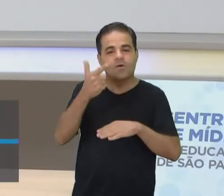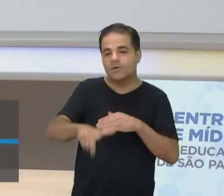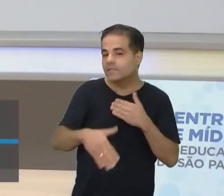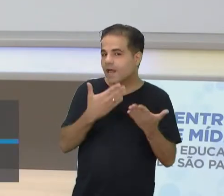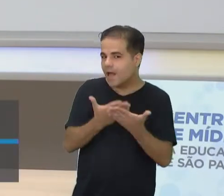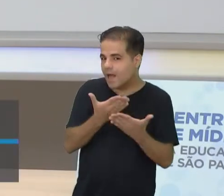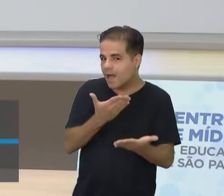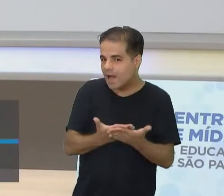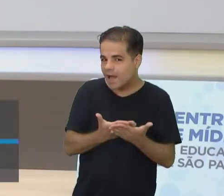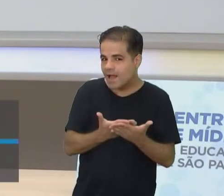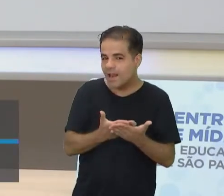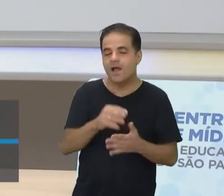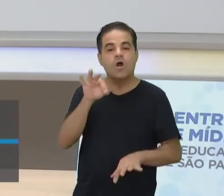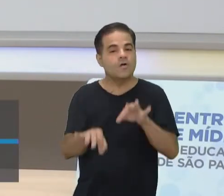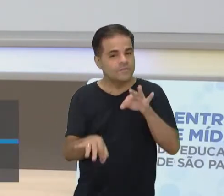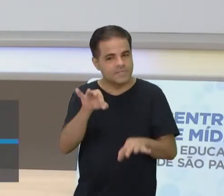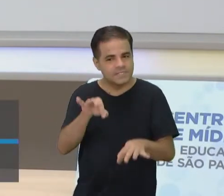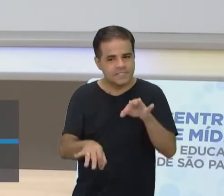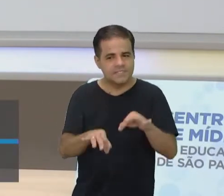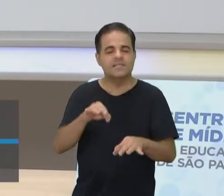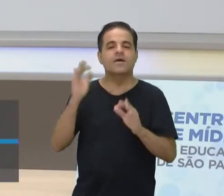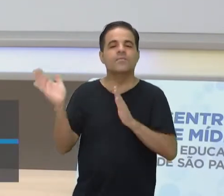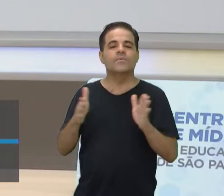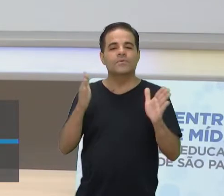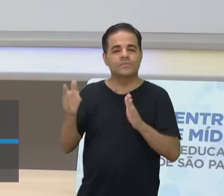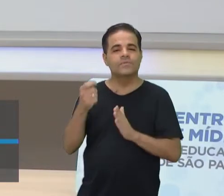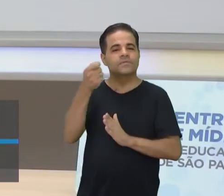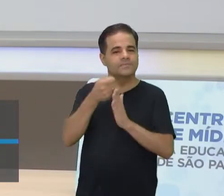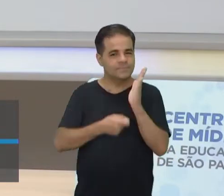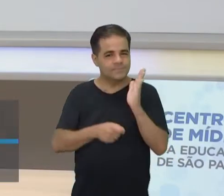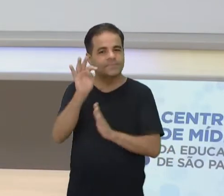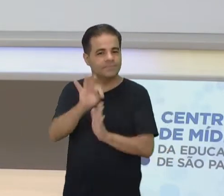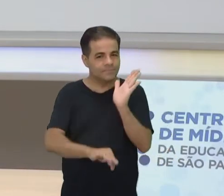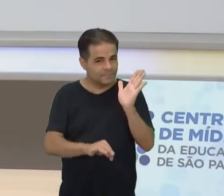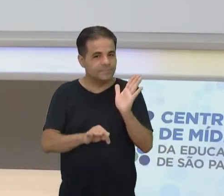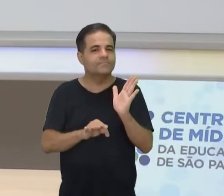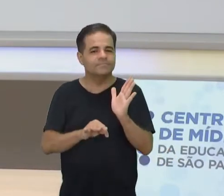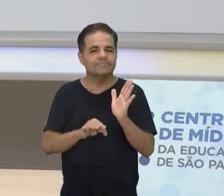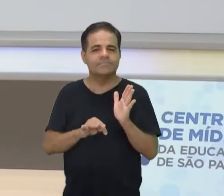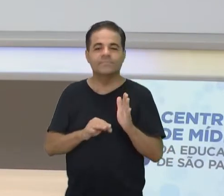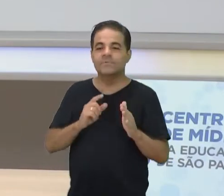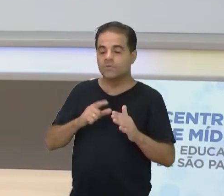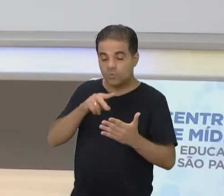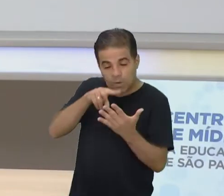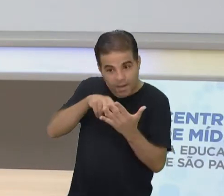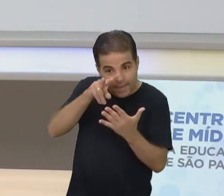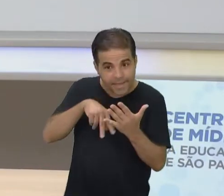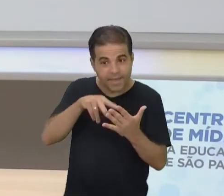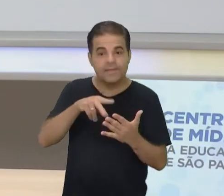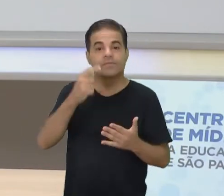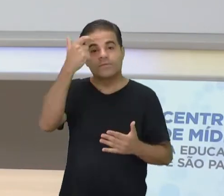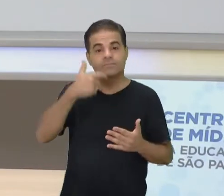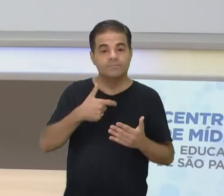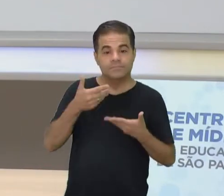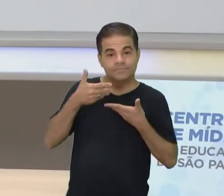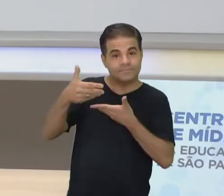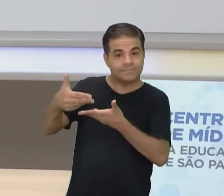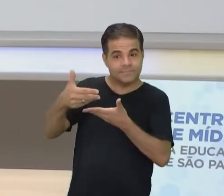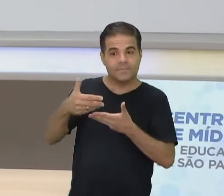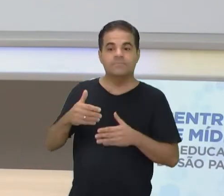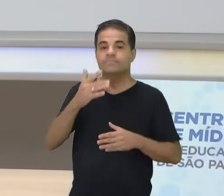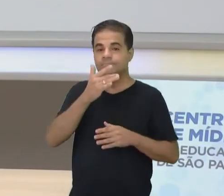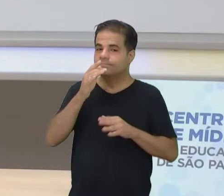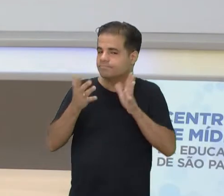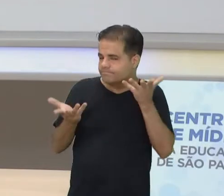de oficina de produções textuais. Sim, peguei uma colinha aqui porque eu estou aqui como um convidado, um